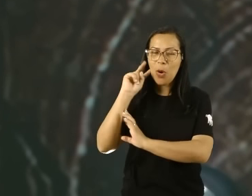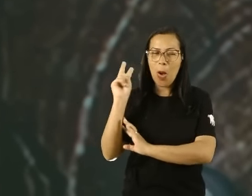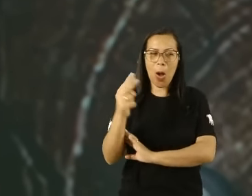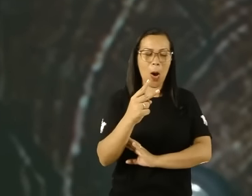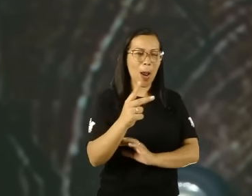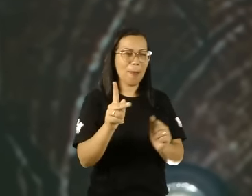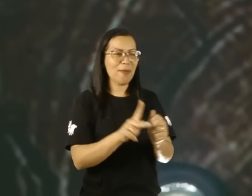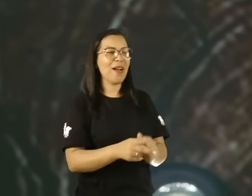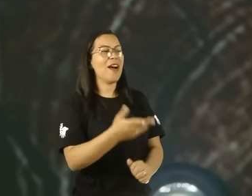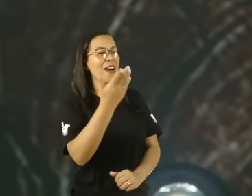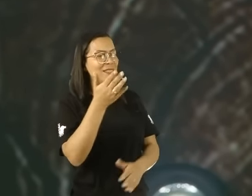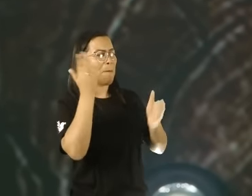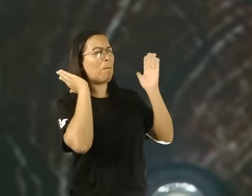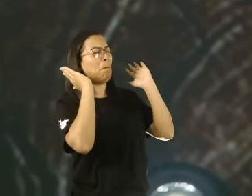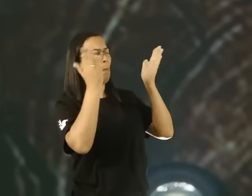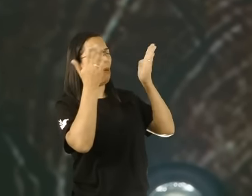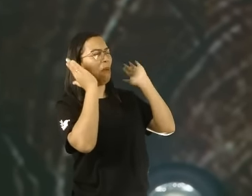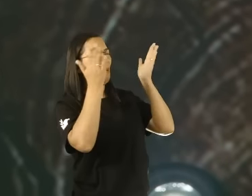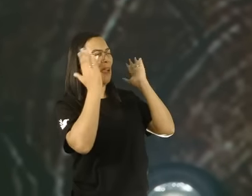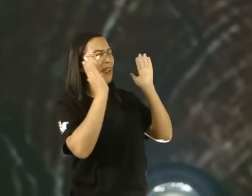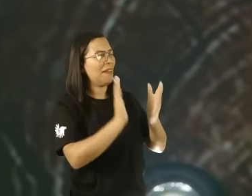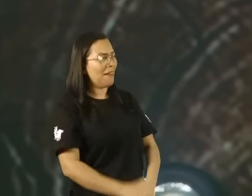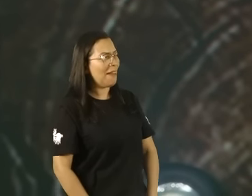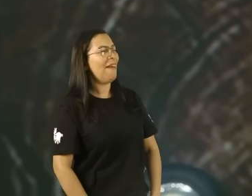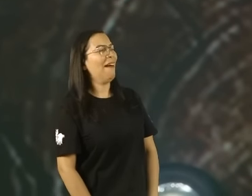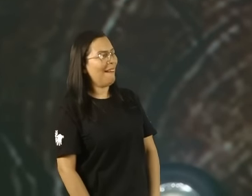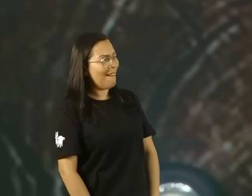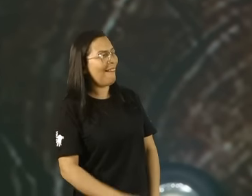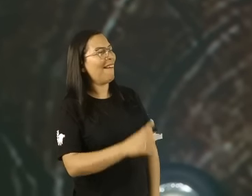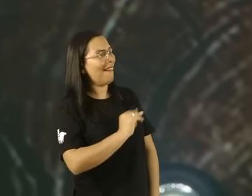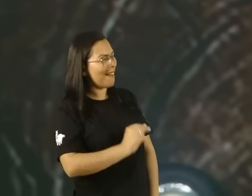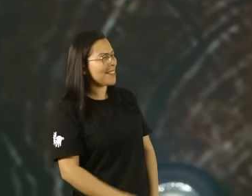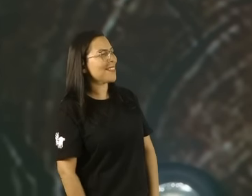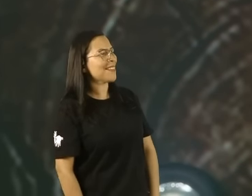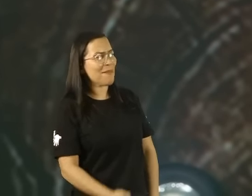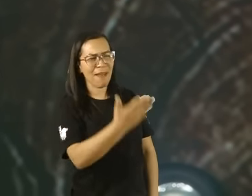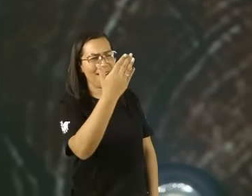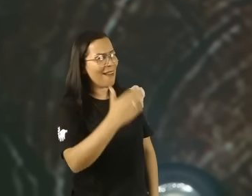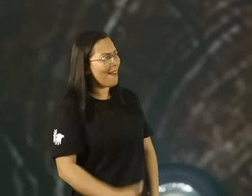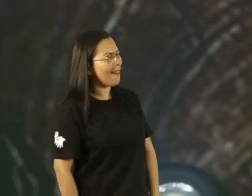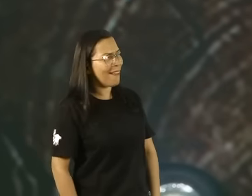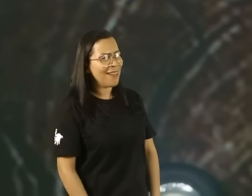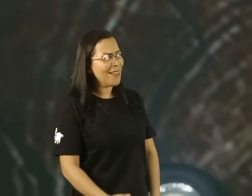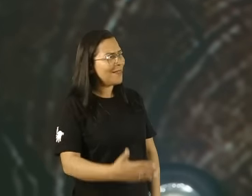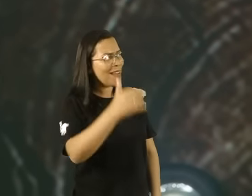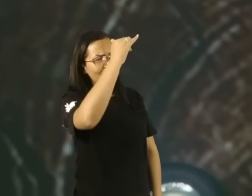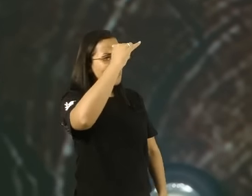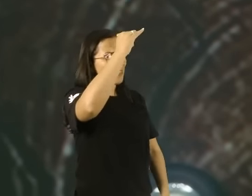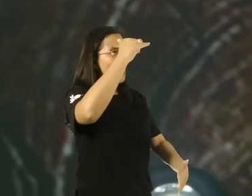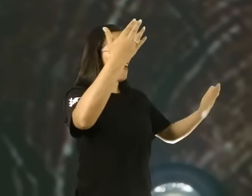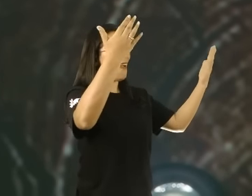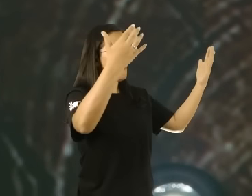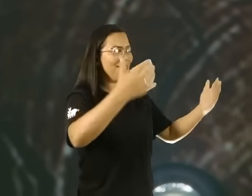não faz as coisas certas, sempre tem alguém para tripudiar, não tem? Para bater palma, ninguém aparece, mas quando a gente faz alguma